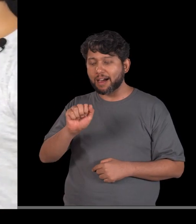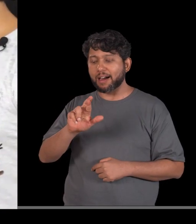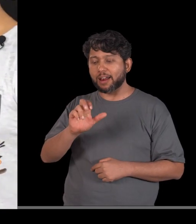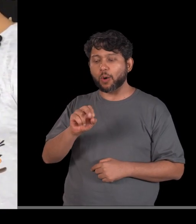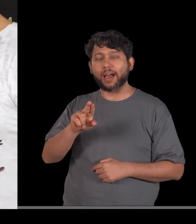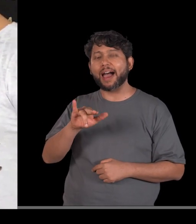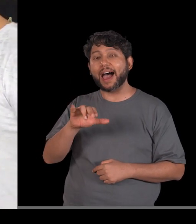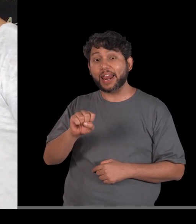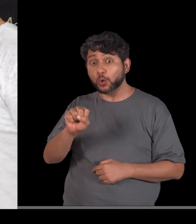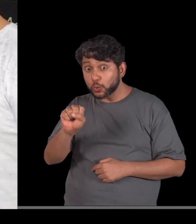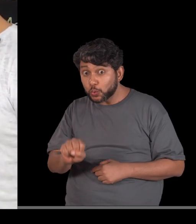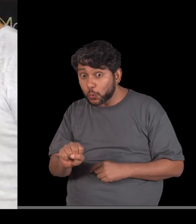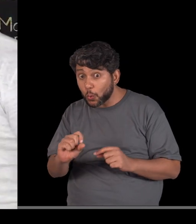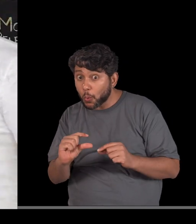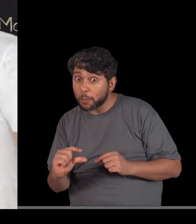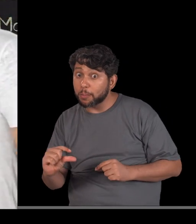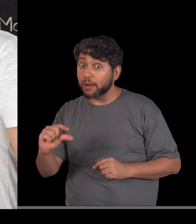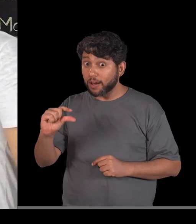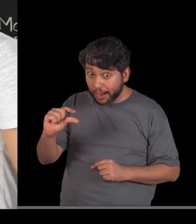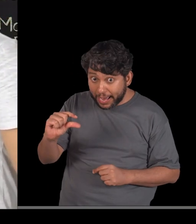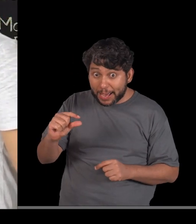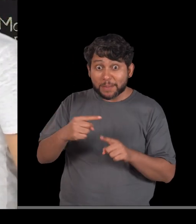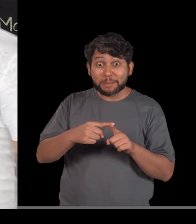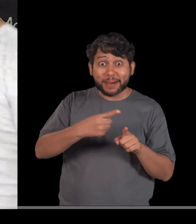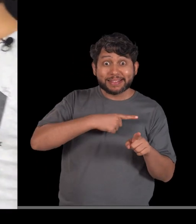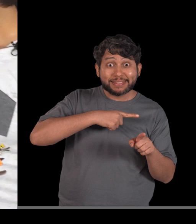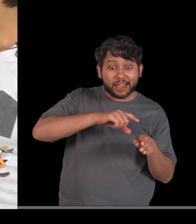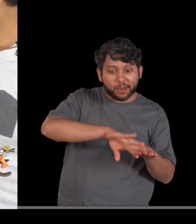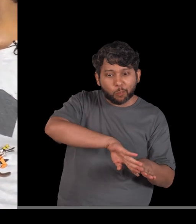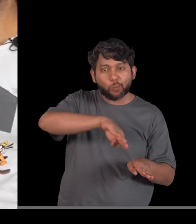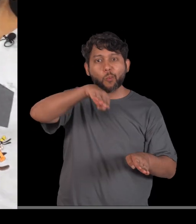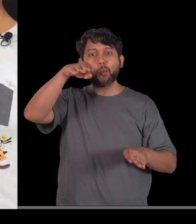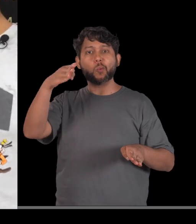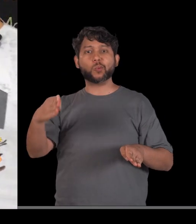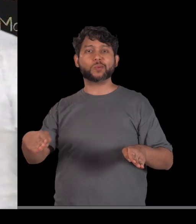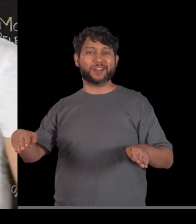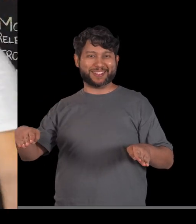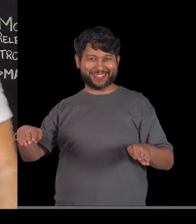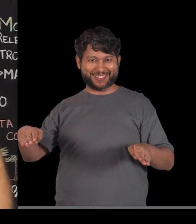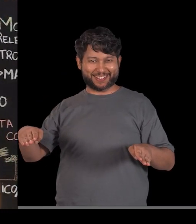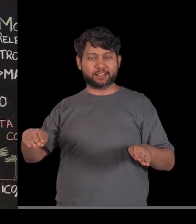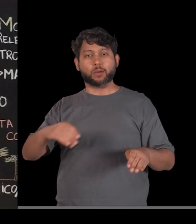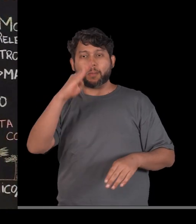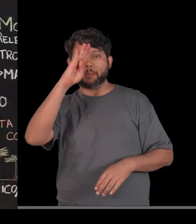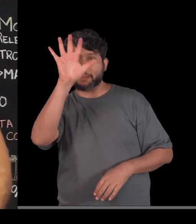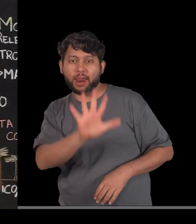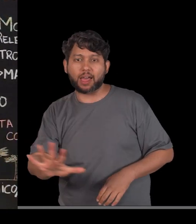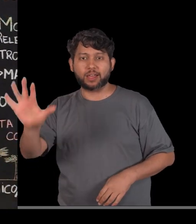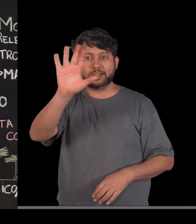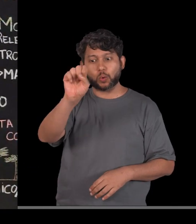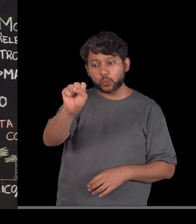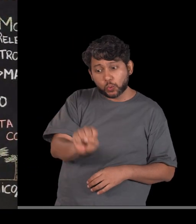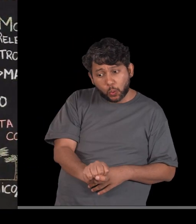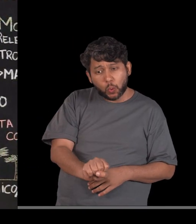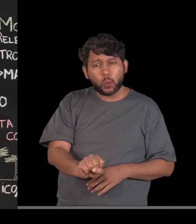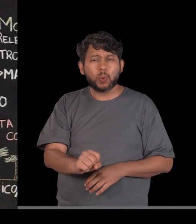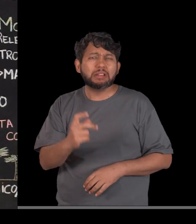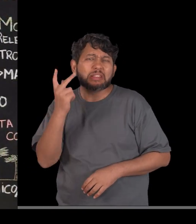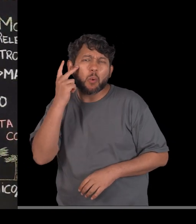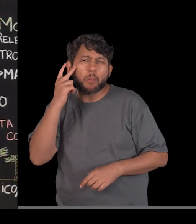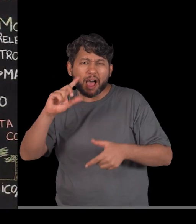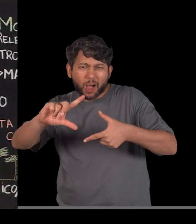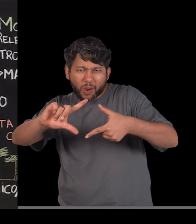araucárias encontradas em algumas regiões de altitude, certo? Também nas regiões sul e ali no sul de